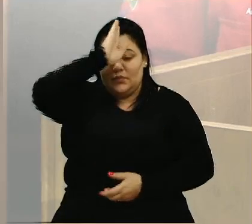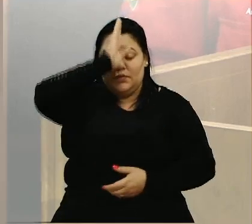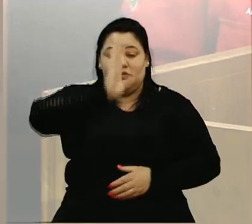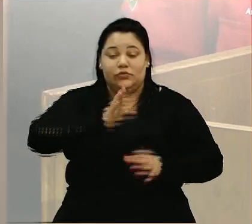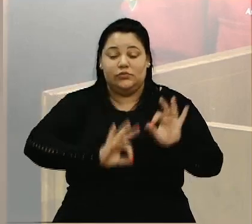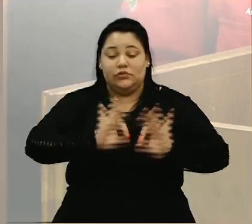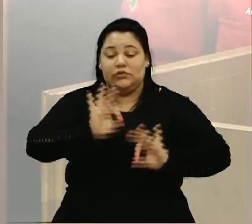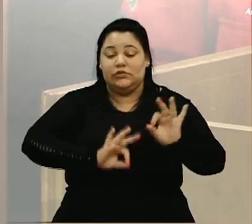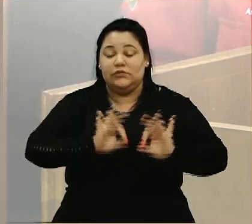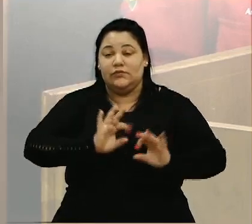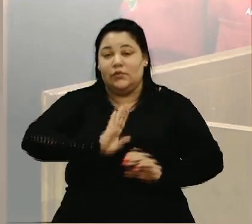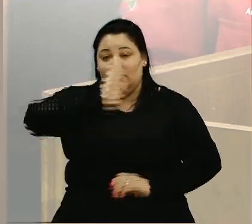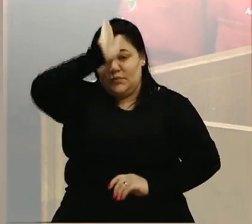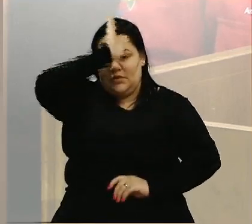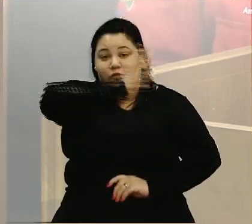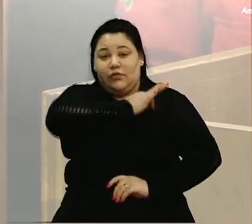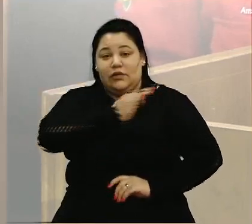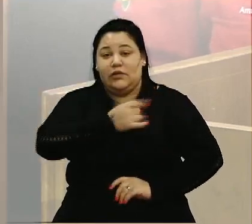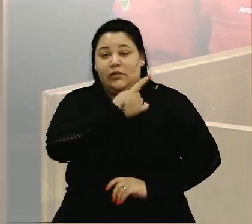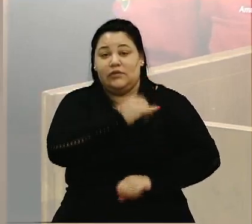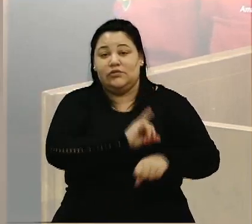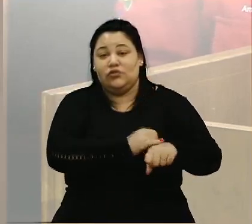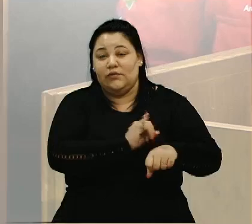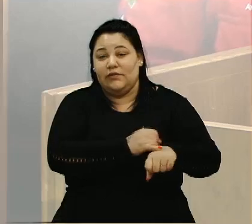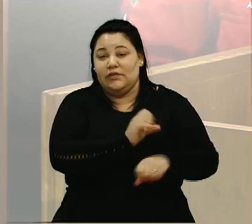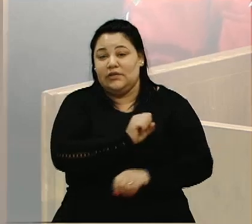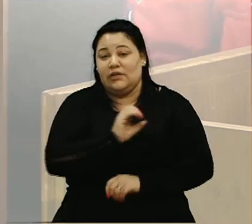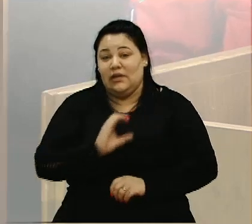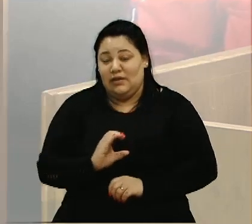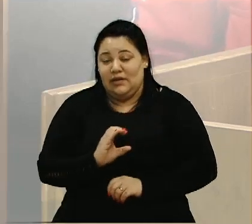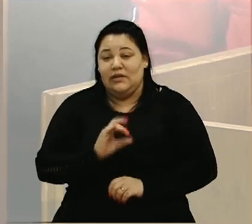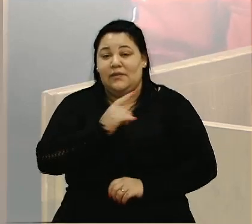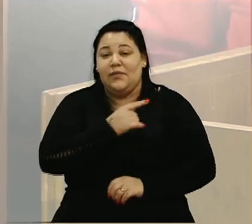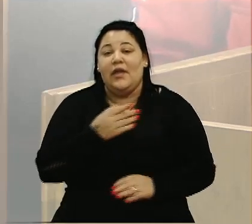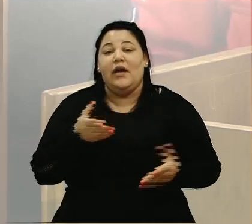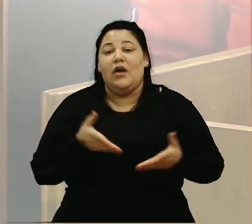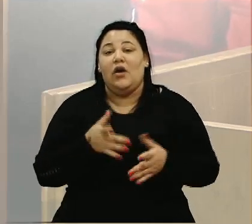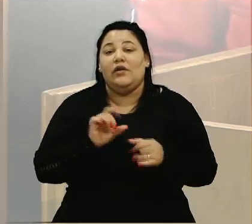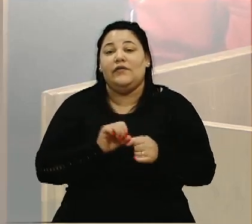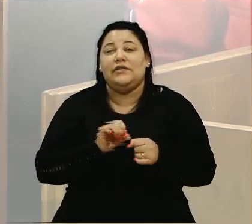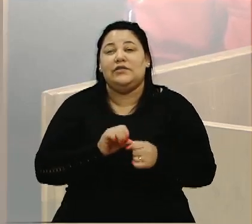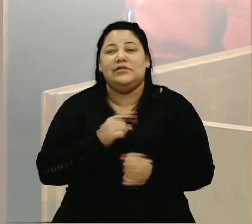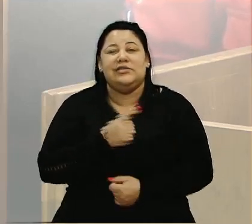Bombeiros Voluntários, que foi na cidade de Joinville, agora fazendo